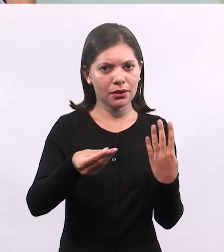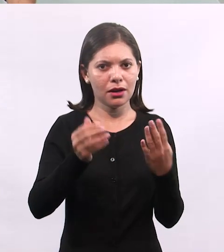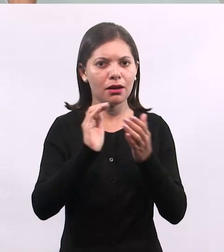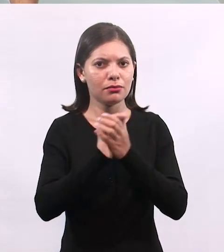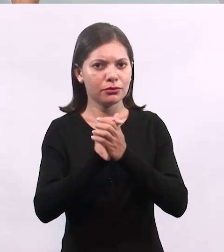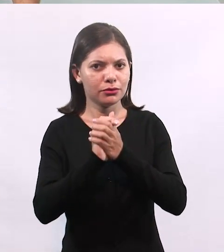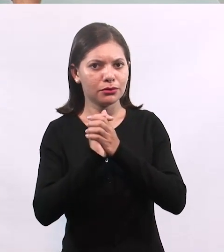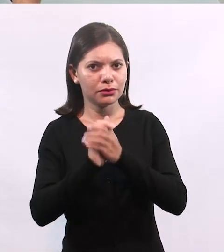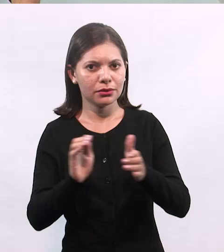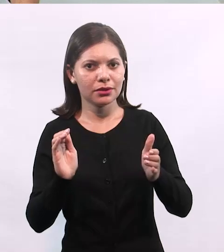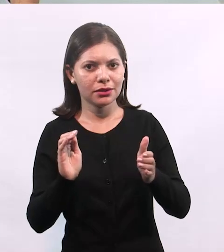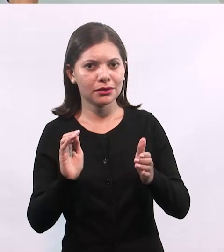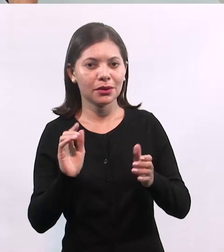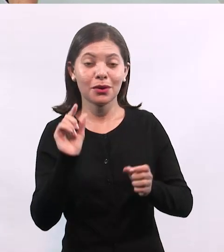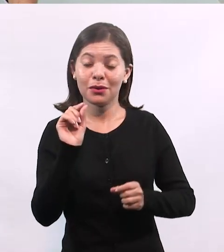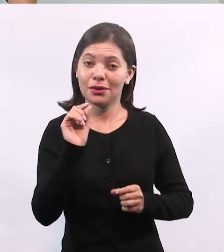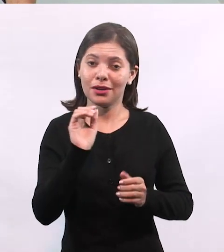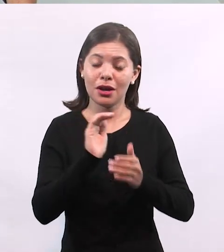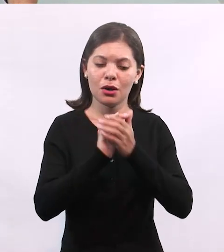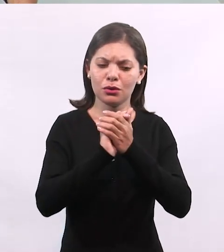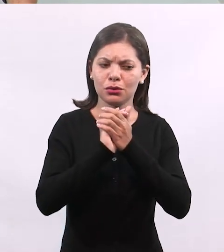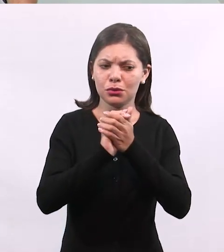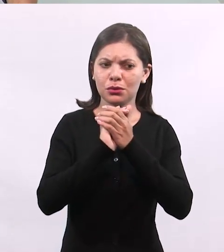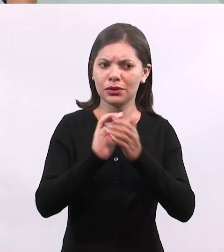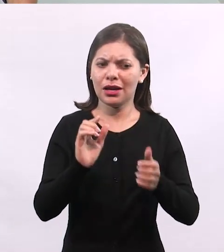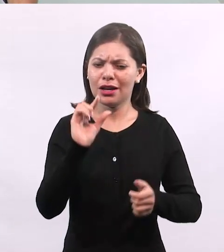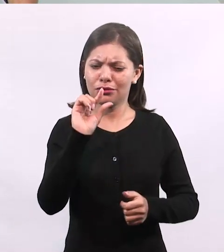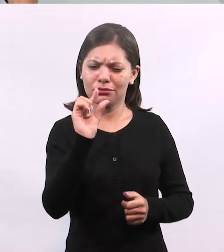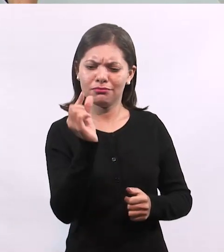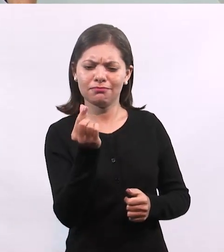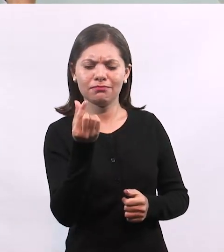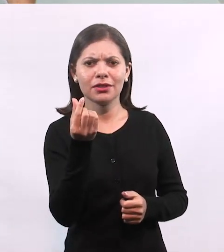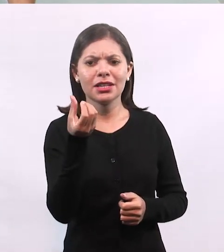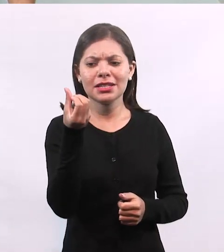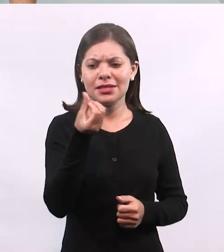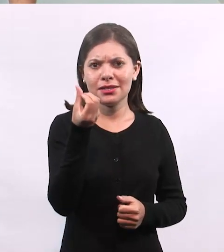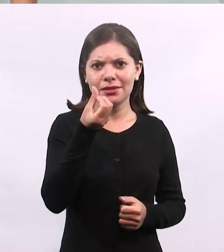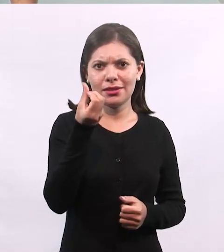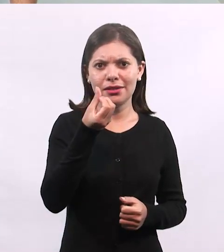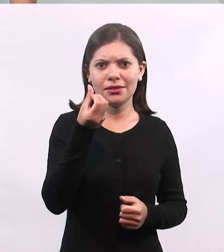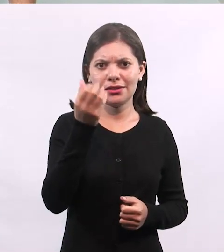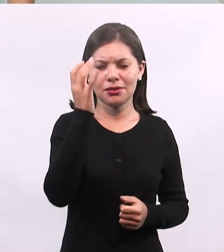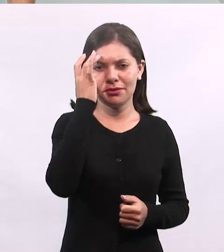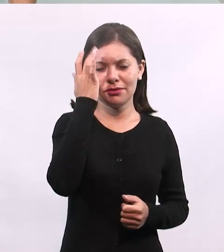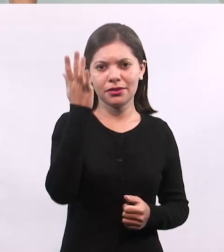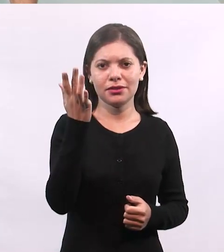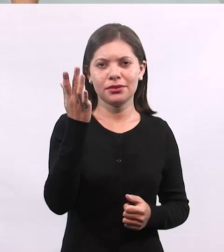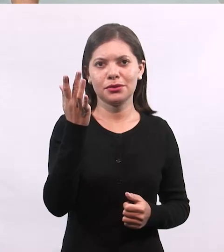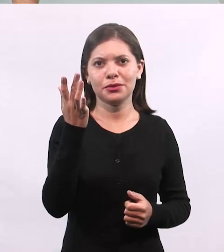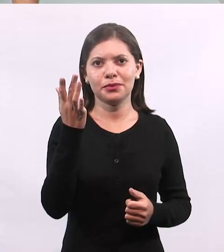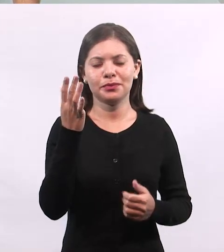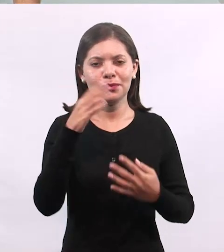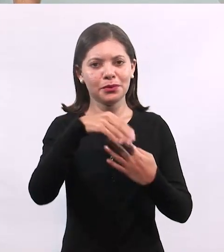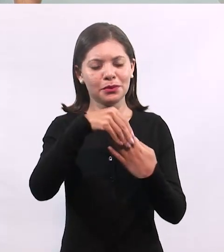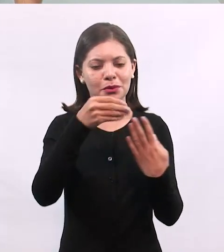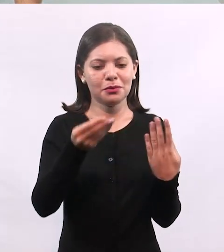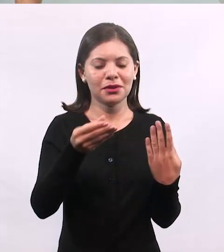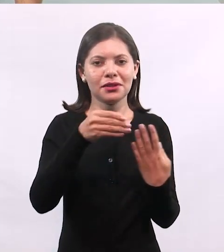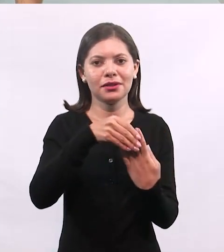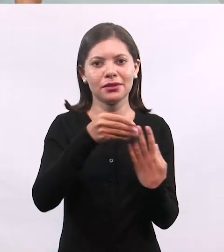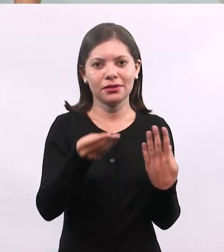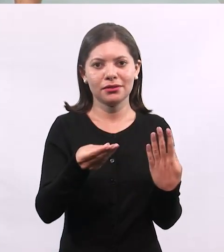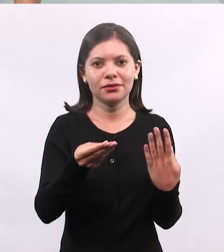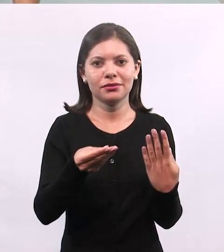pouco do dado você vai falar olha mas o dado é só seis opções é mais fácil de sair do que sair uma carta de